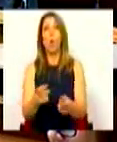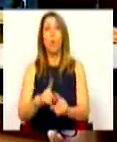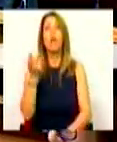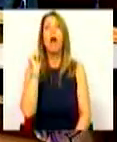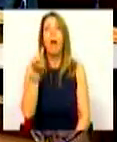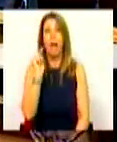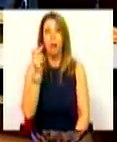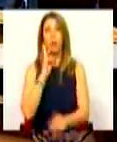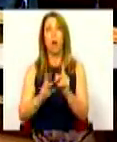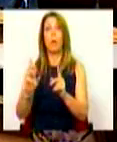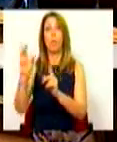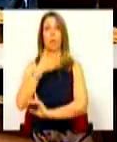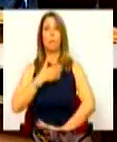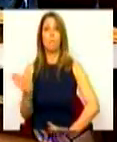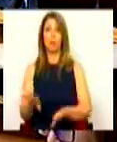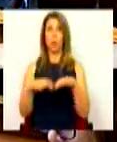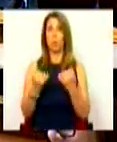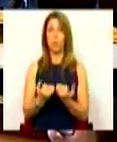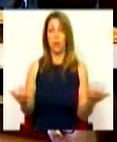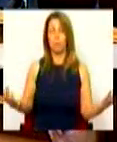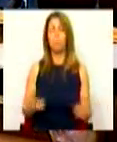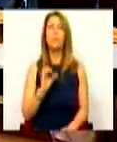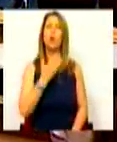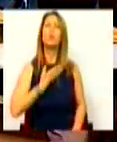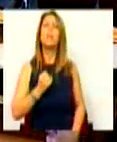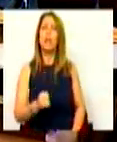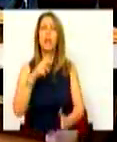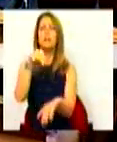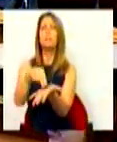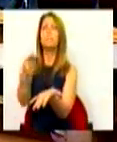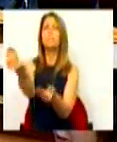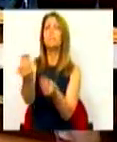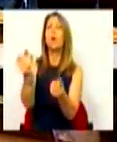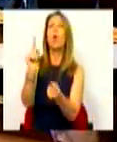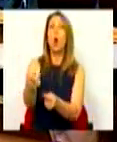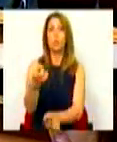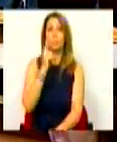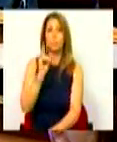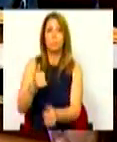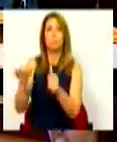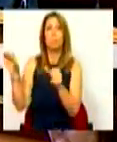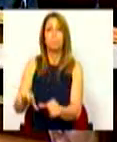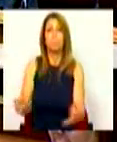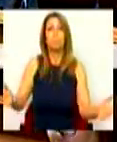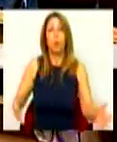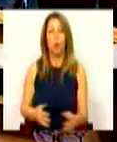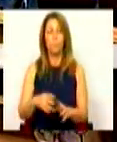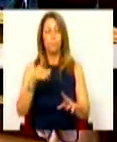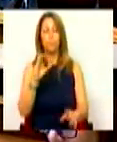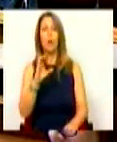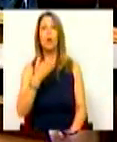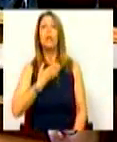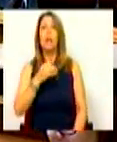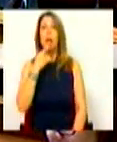os espaços sociais. E do lado do CDS, como é que o CDS se apresenta? Ainda é mais caricato. O CDS vem criticar a questão do